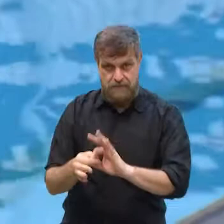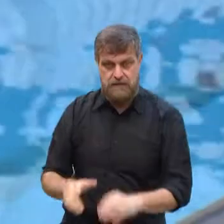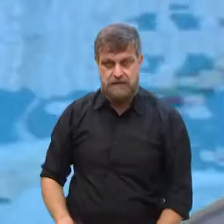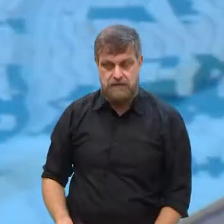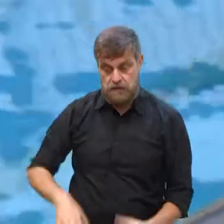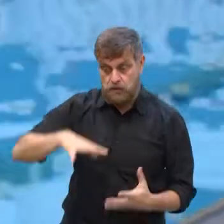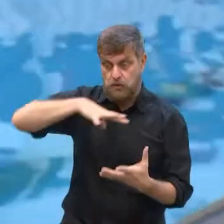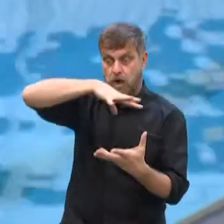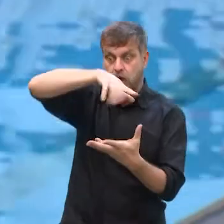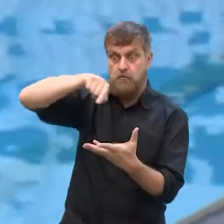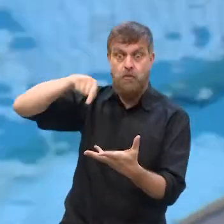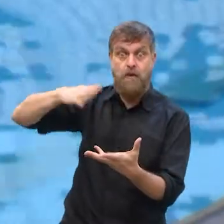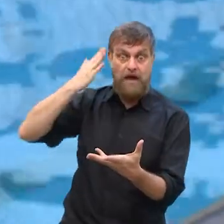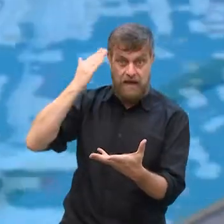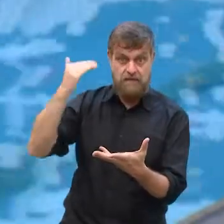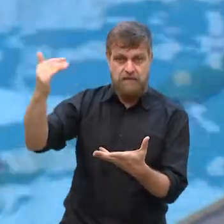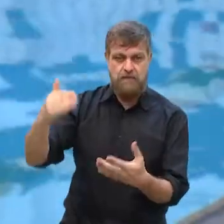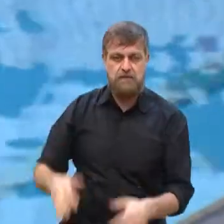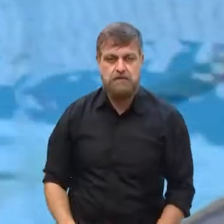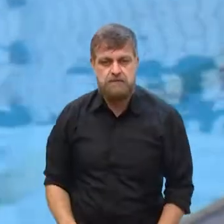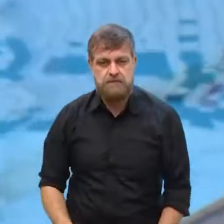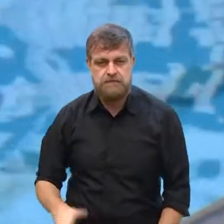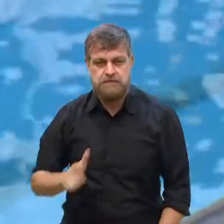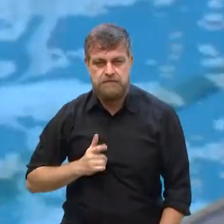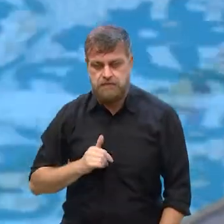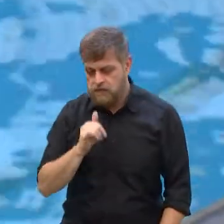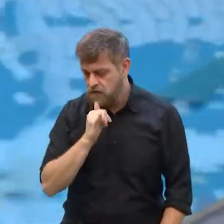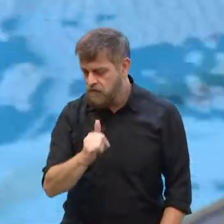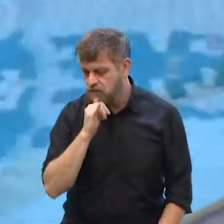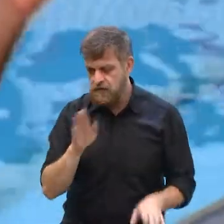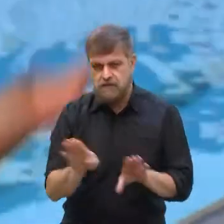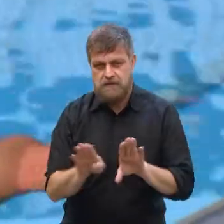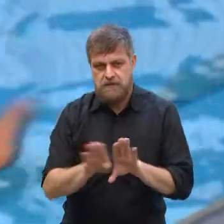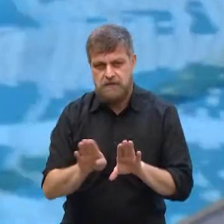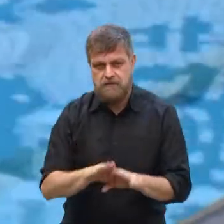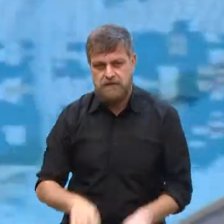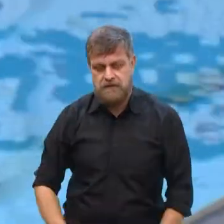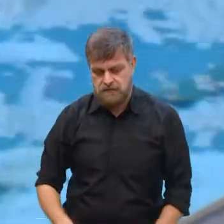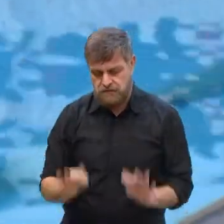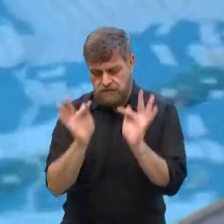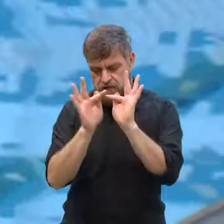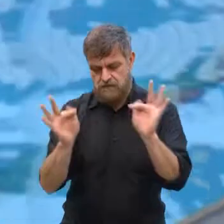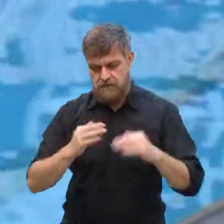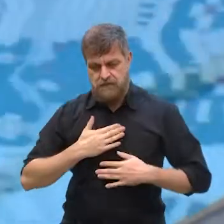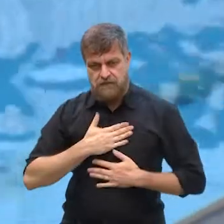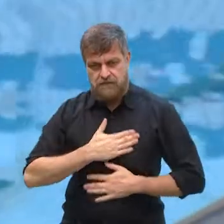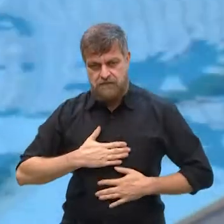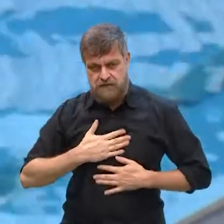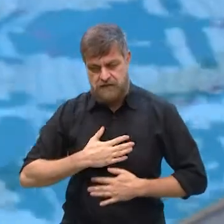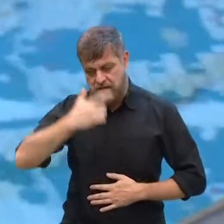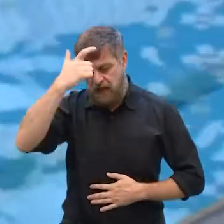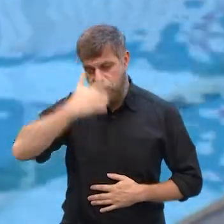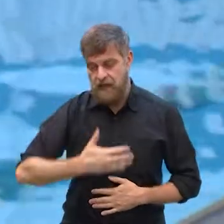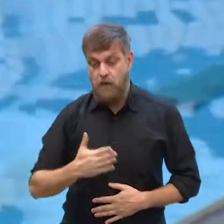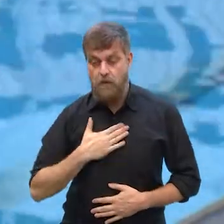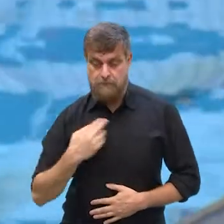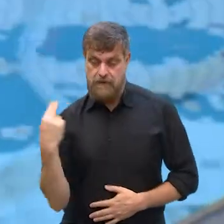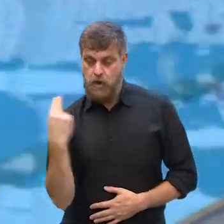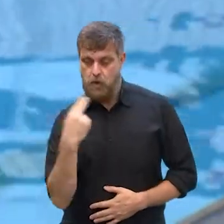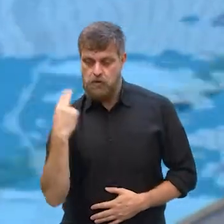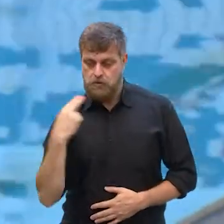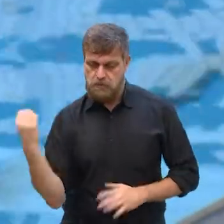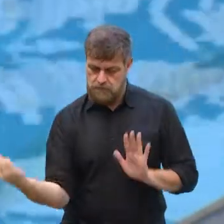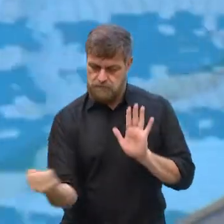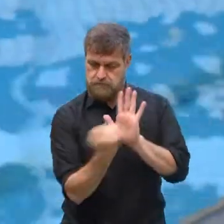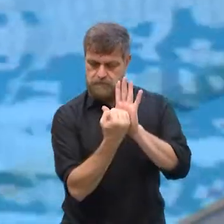esporte mundial. Mas que também eu digo que, ao mesmo tempo de ficar feliz, eu quero construir meu nome, eu quero ajudar o